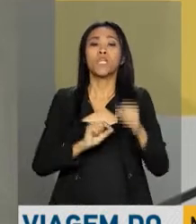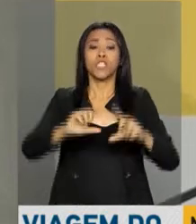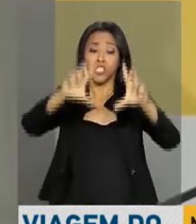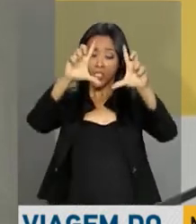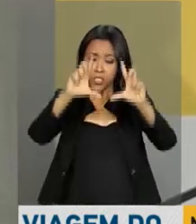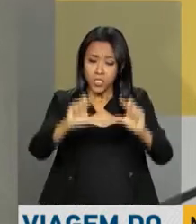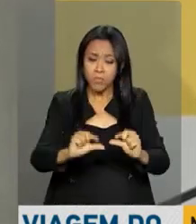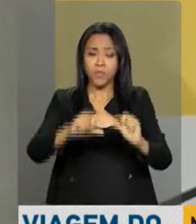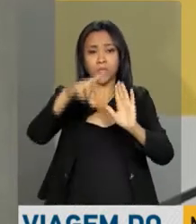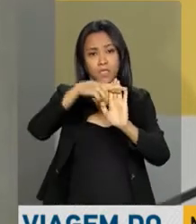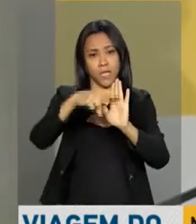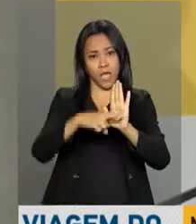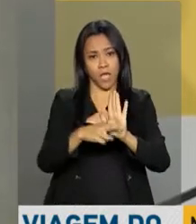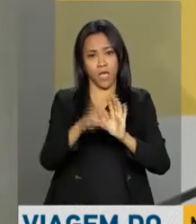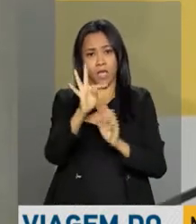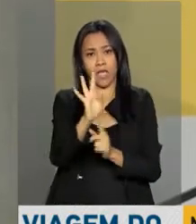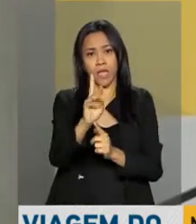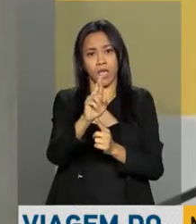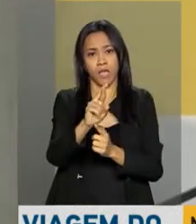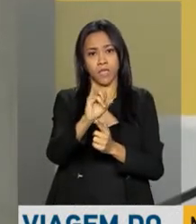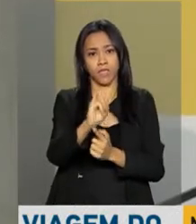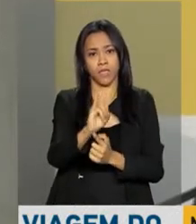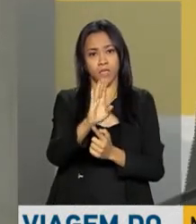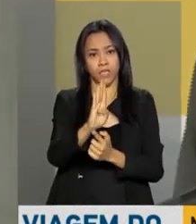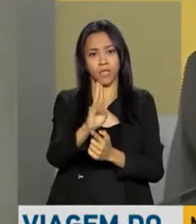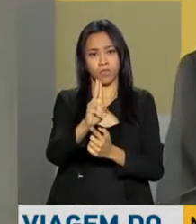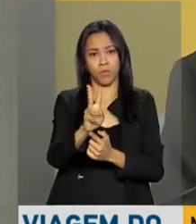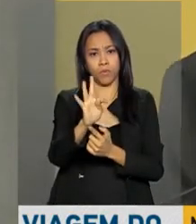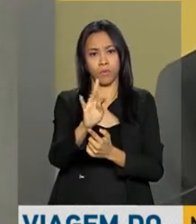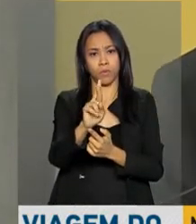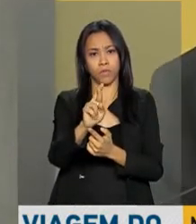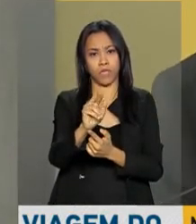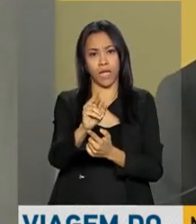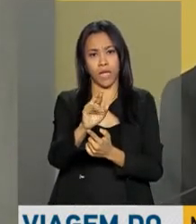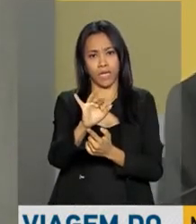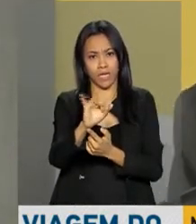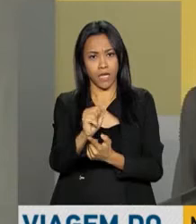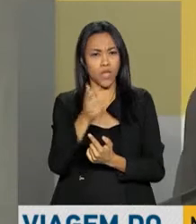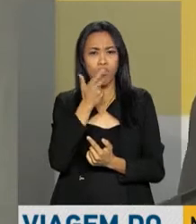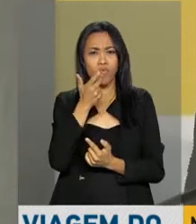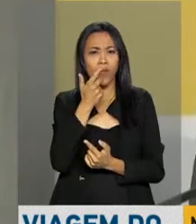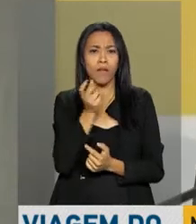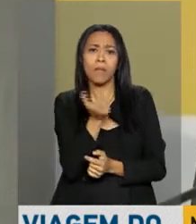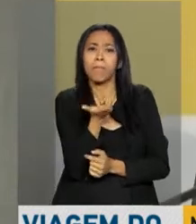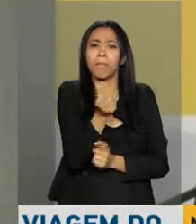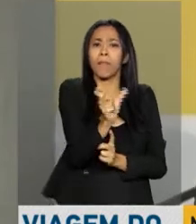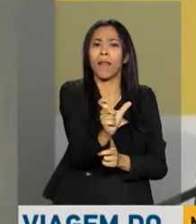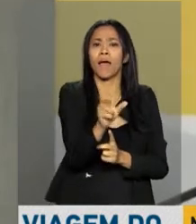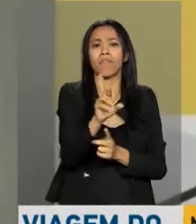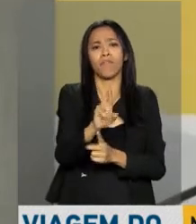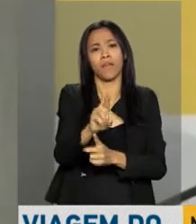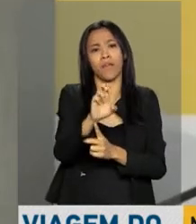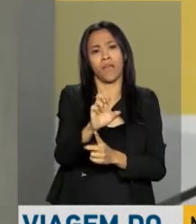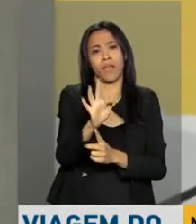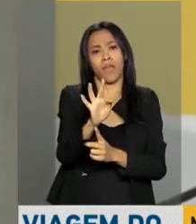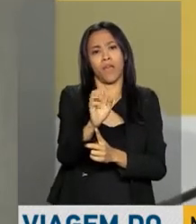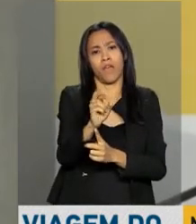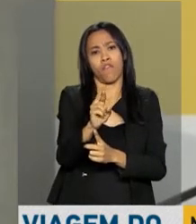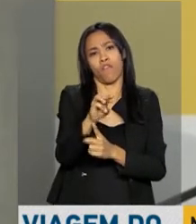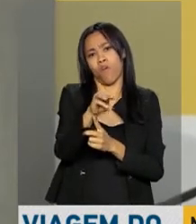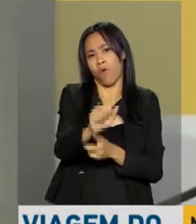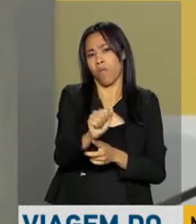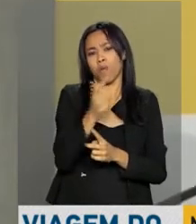a nota em que eu não falo em reforma tributária que é um termo já convenhamos essa altura gás